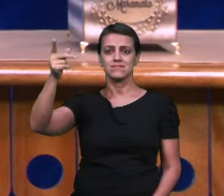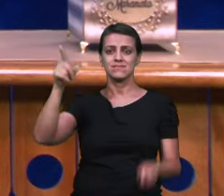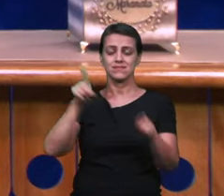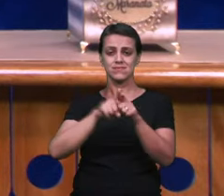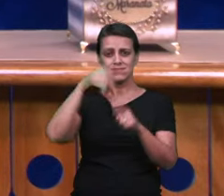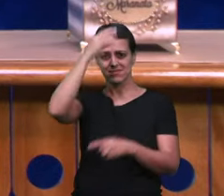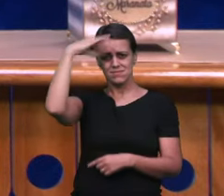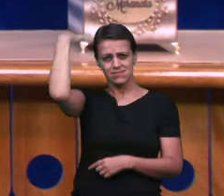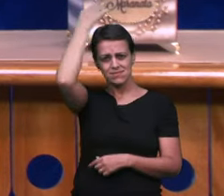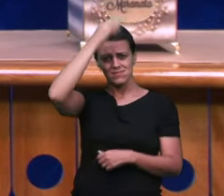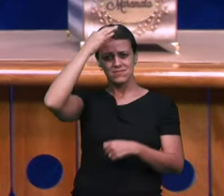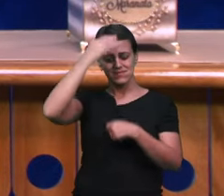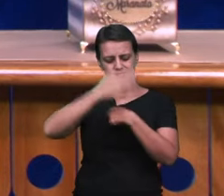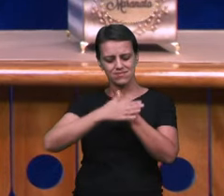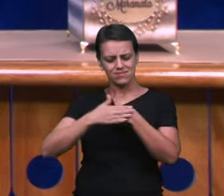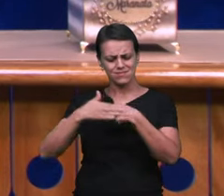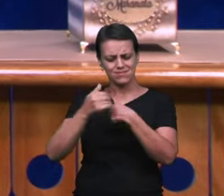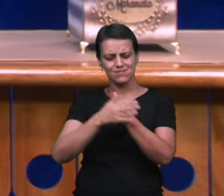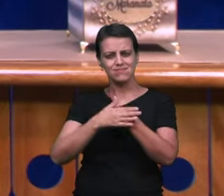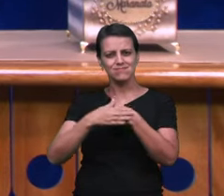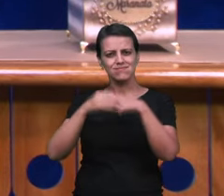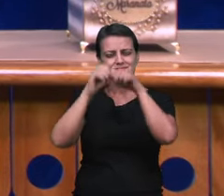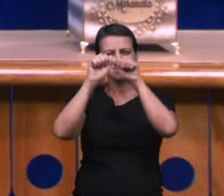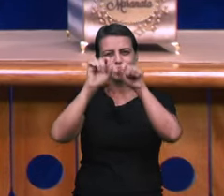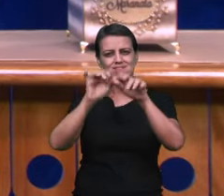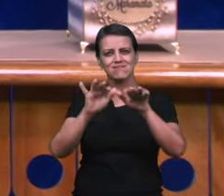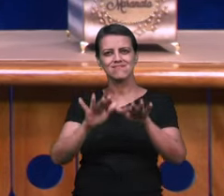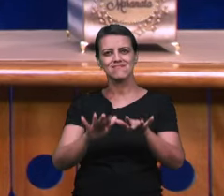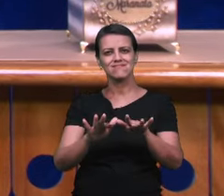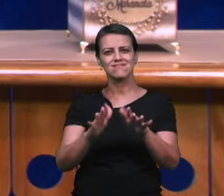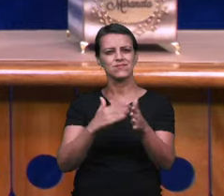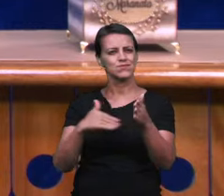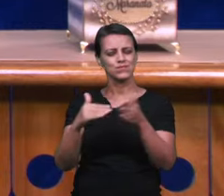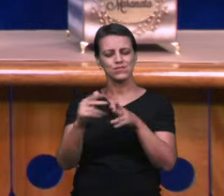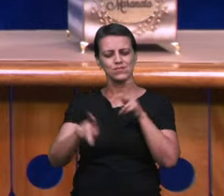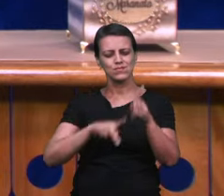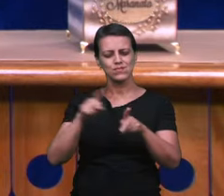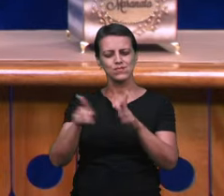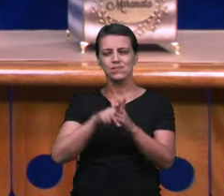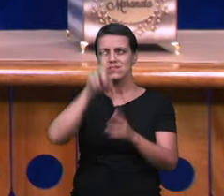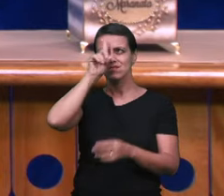e eternas consolações do Espírito Santo repousem sobre vós e sobre todo o povo de Deus,